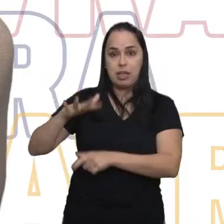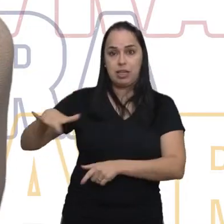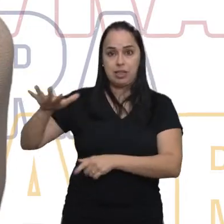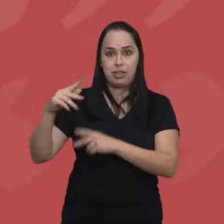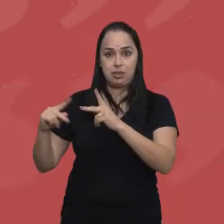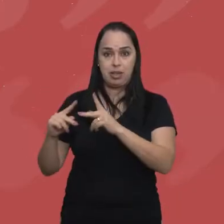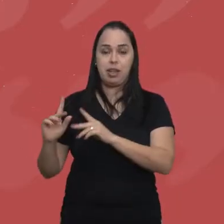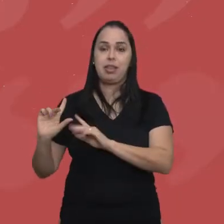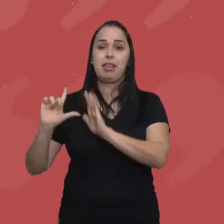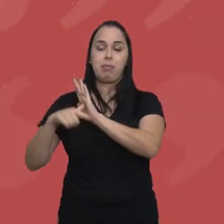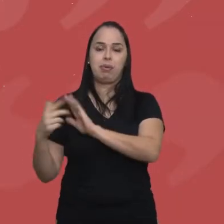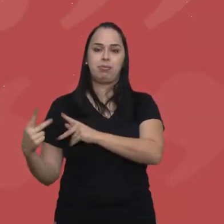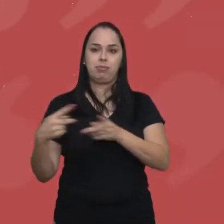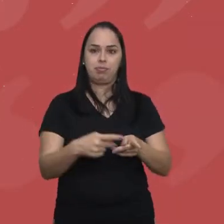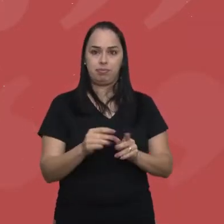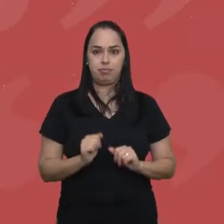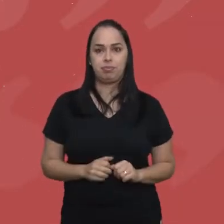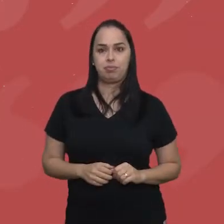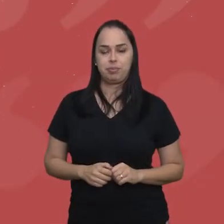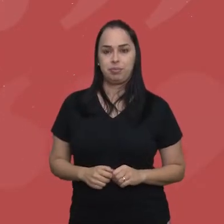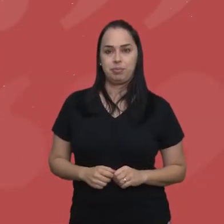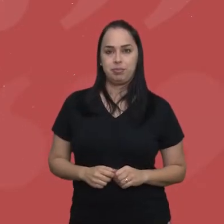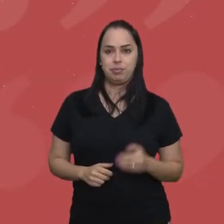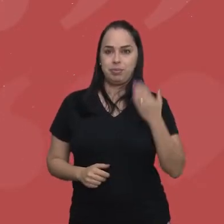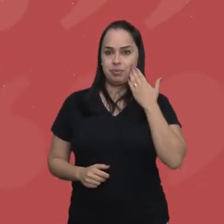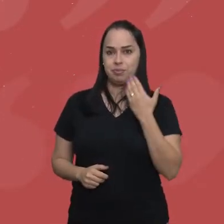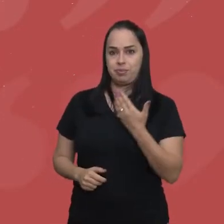museu. As visitações têm